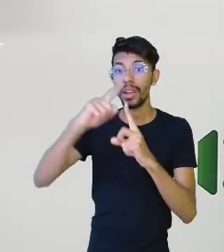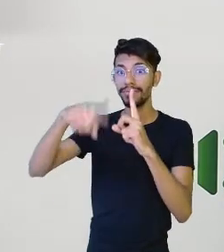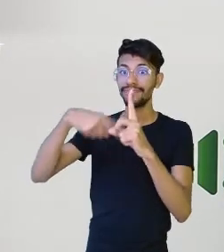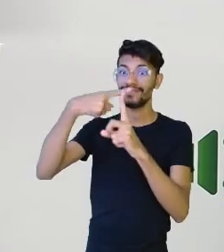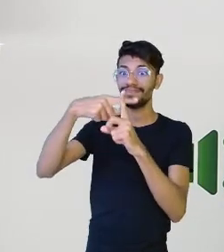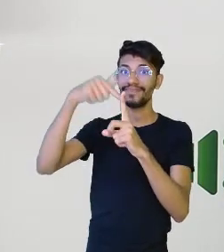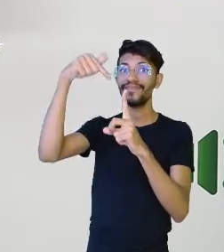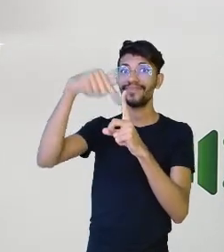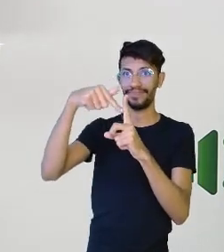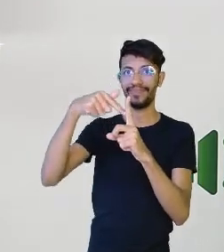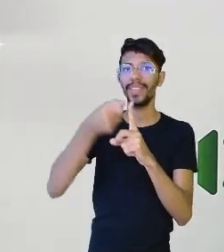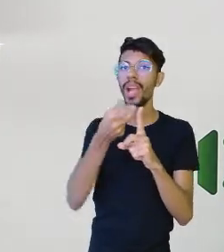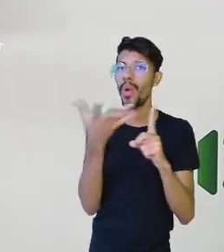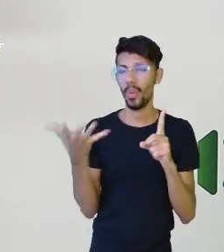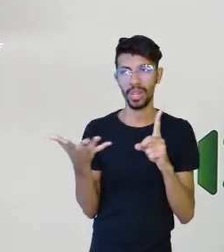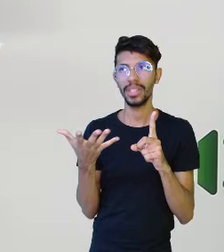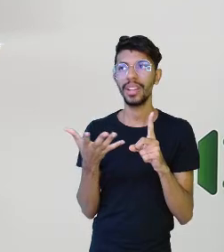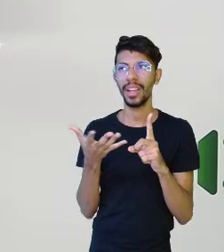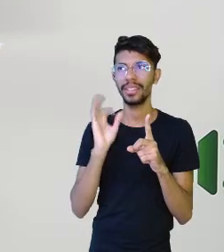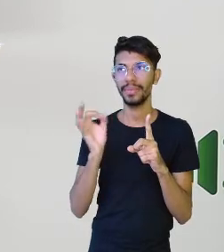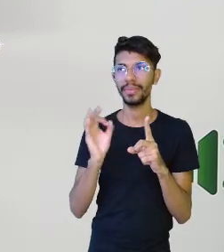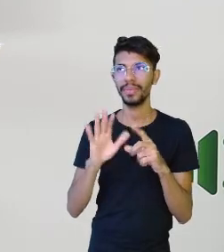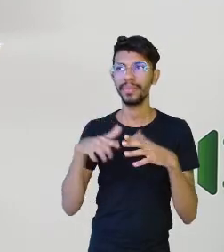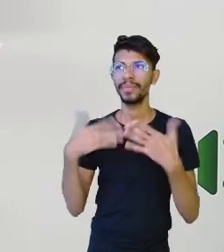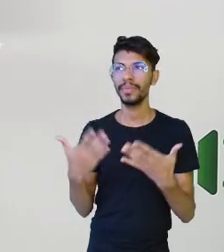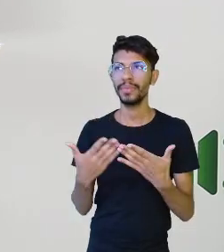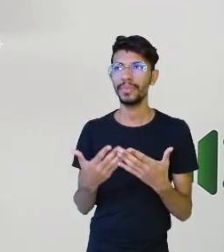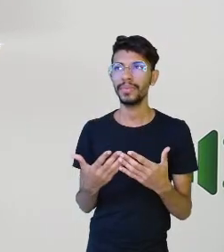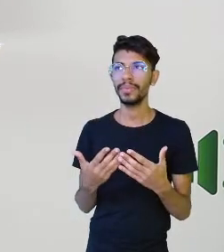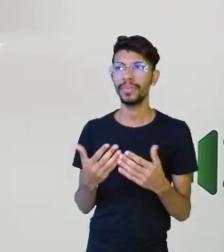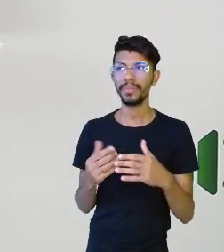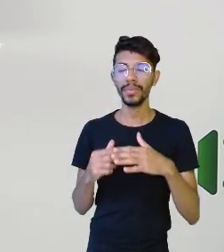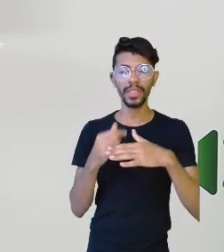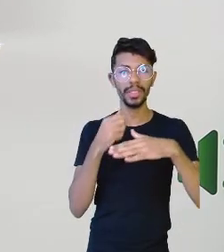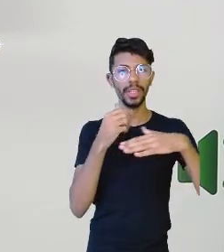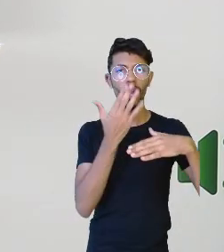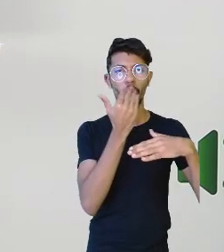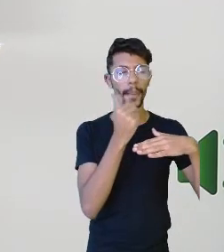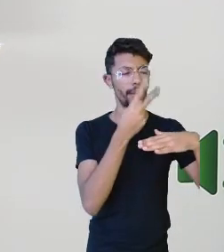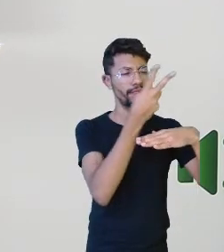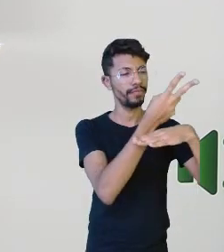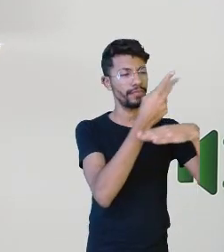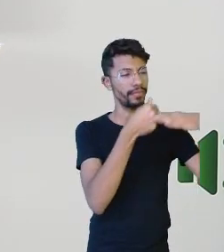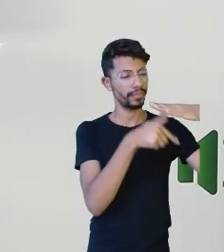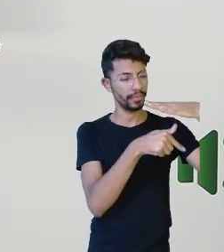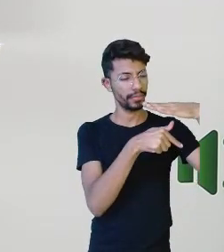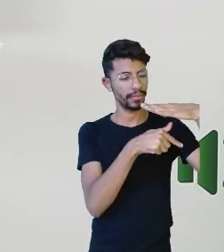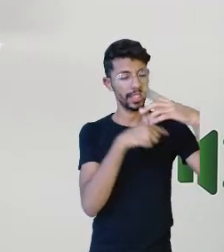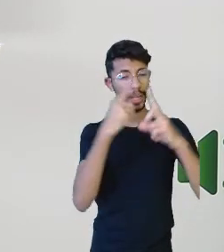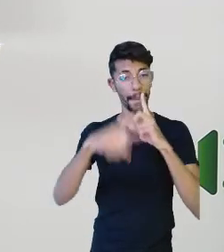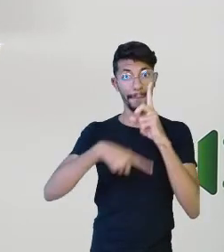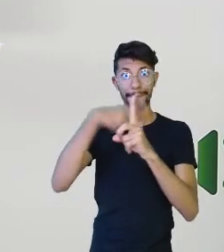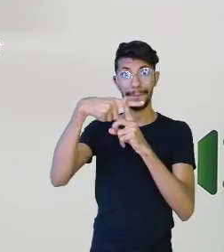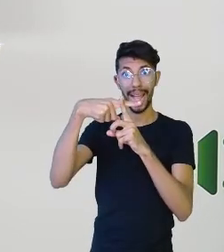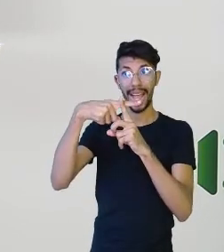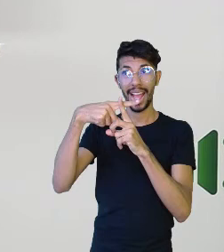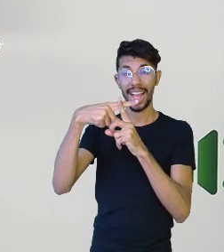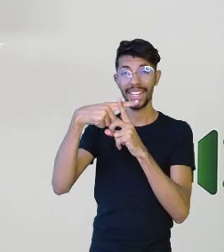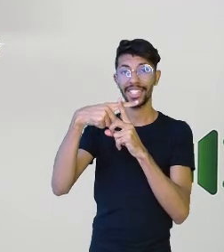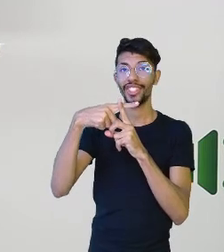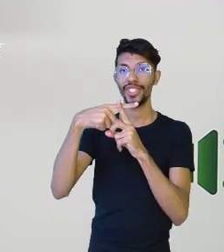que a gente já tinha falado. Então, ela comeu 2/7 mais